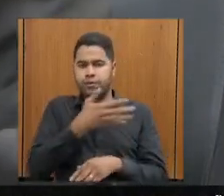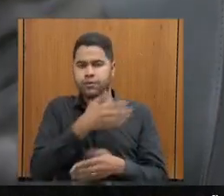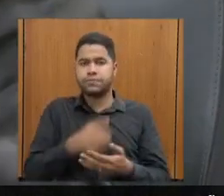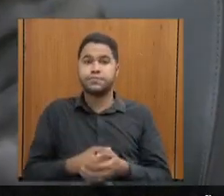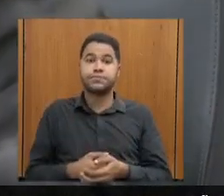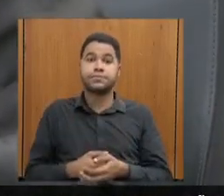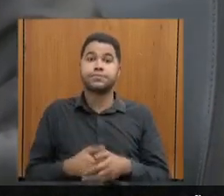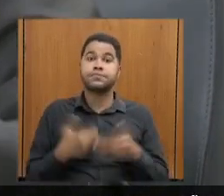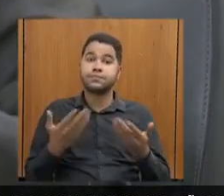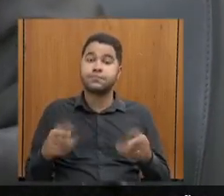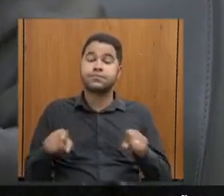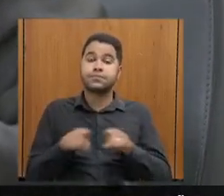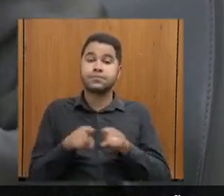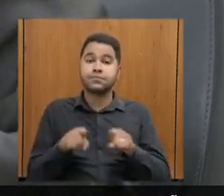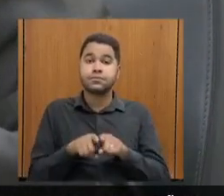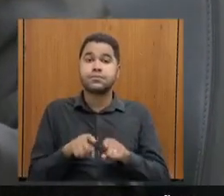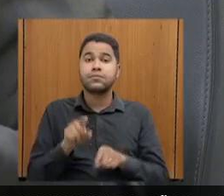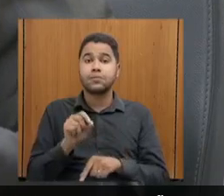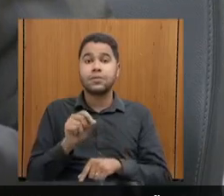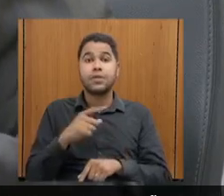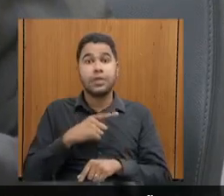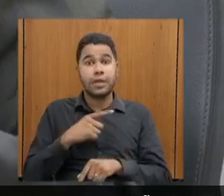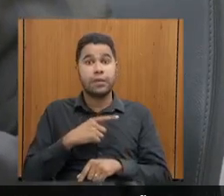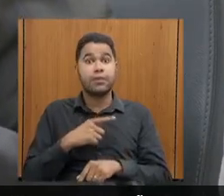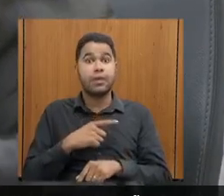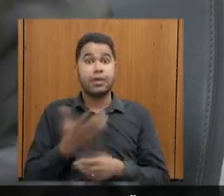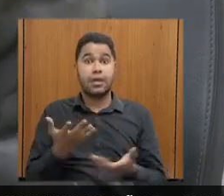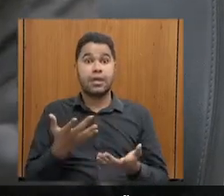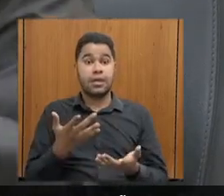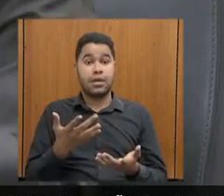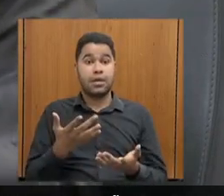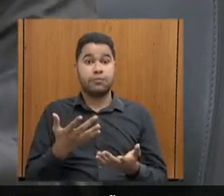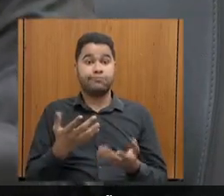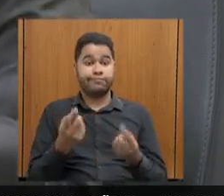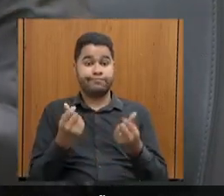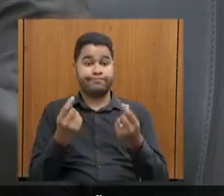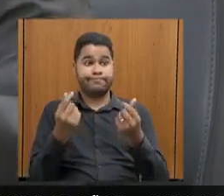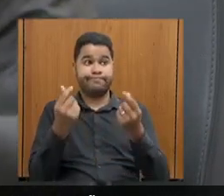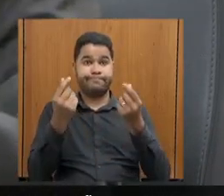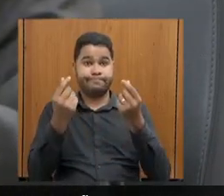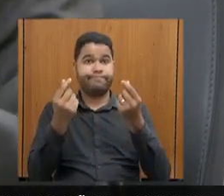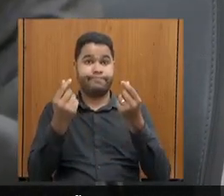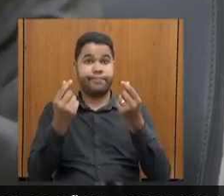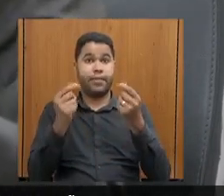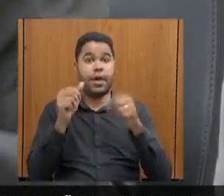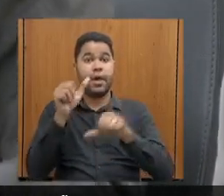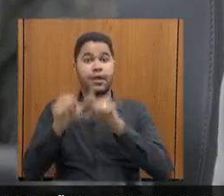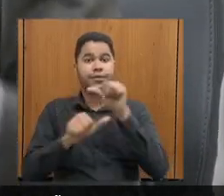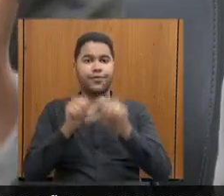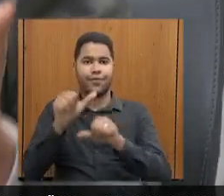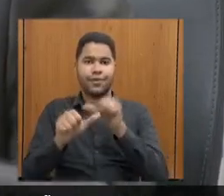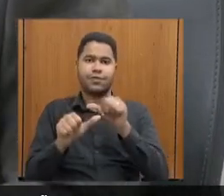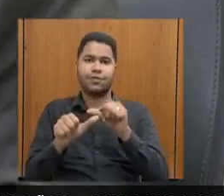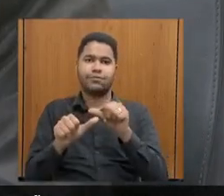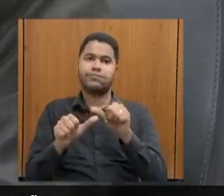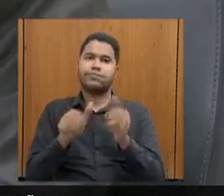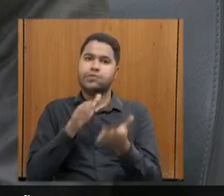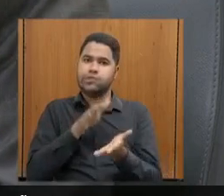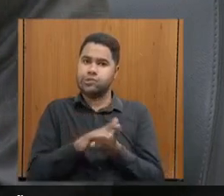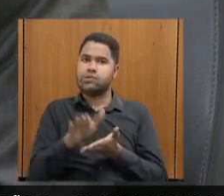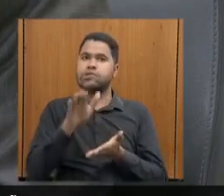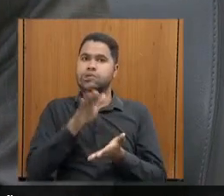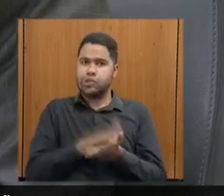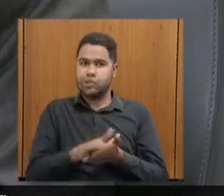Ponte são para isso também nós temos que ter muita saúde financeira porque obviamente que a renovação da outorga custará